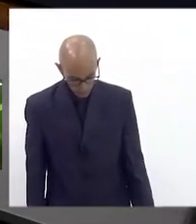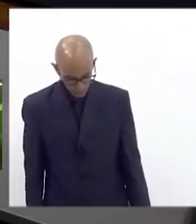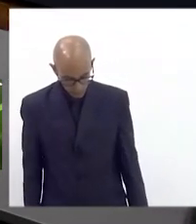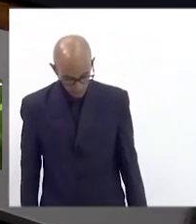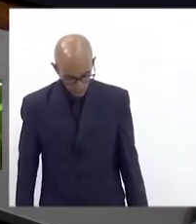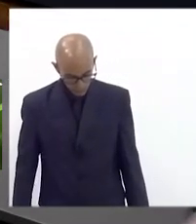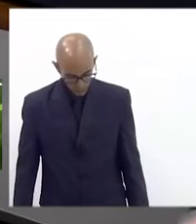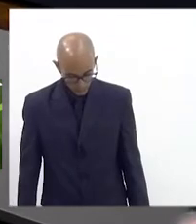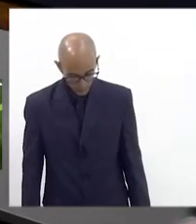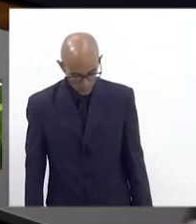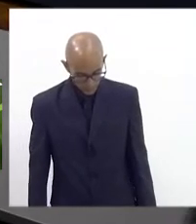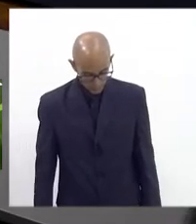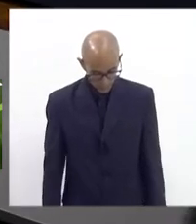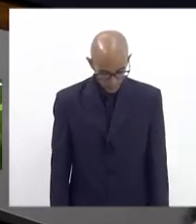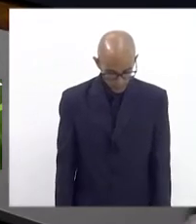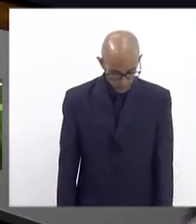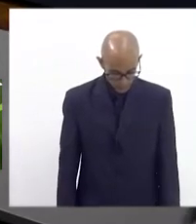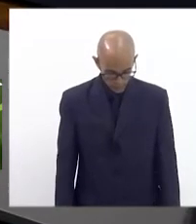E agora?